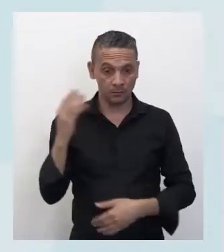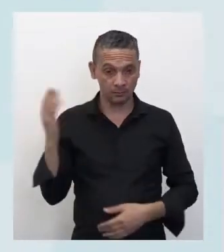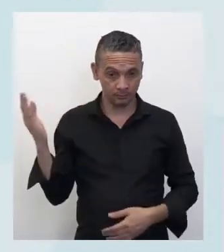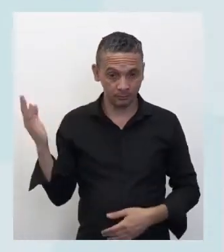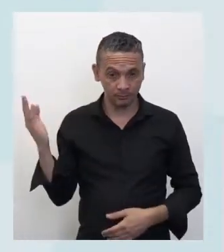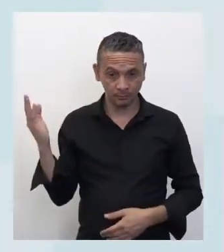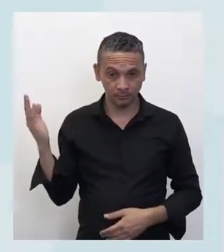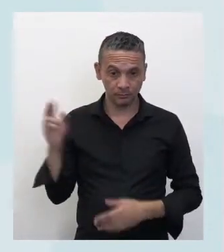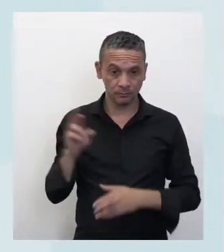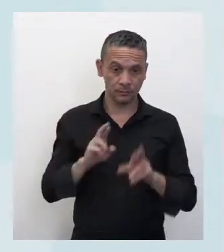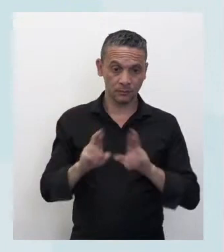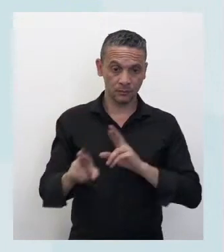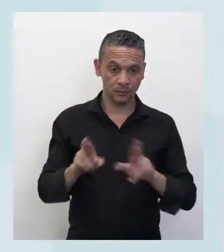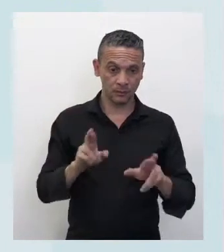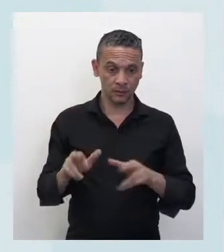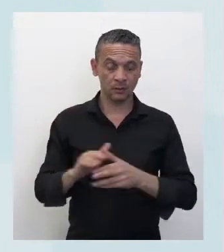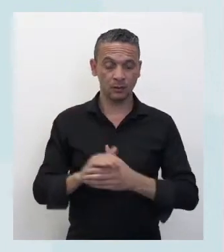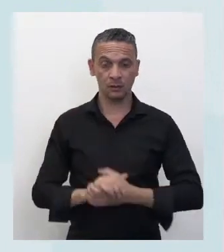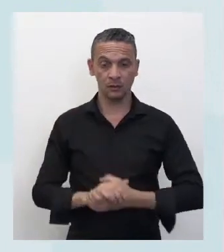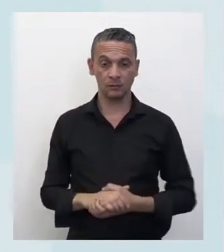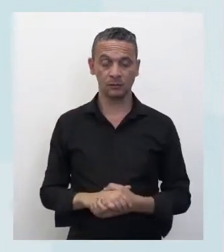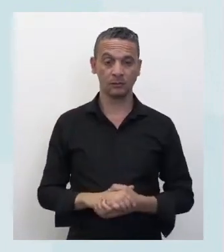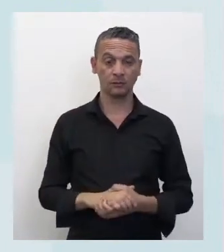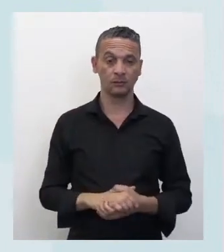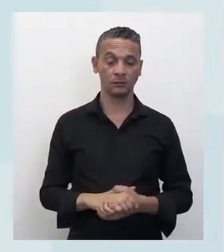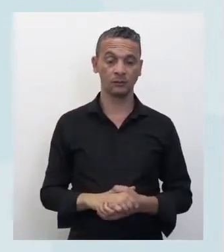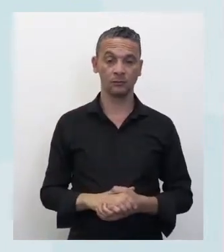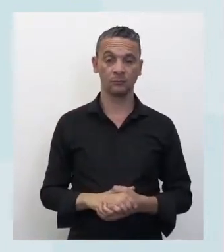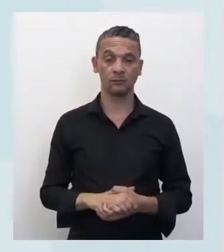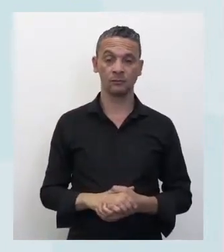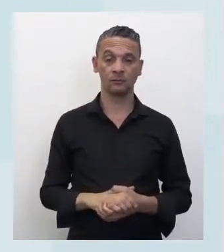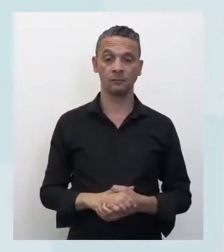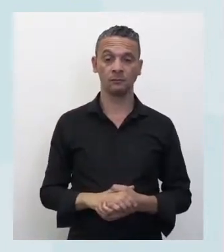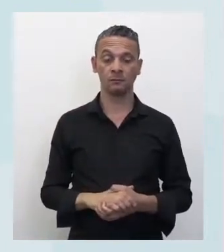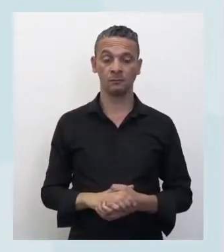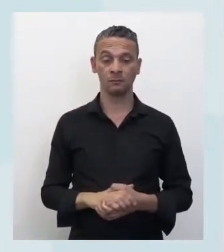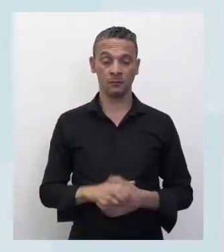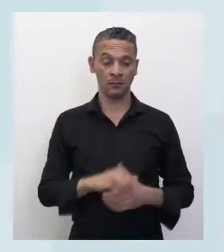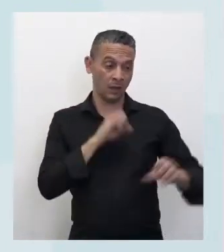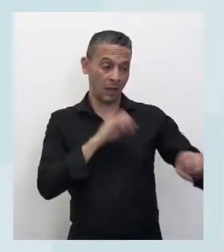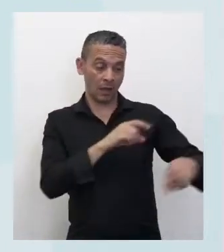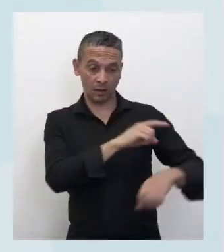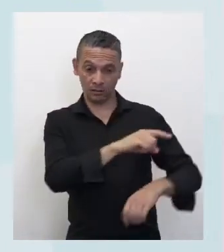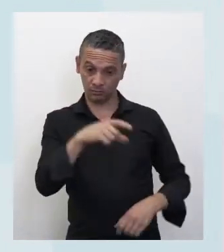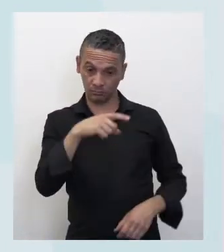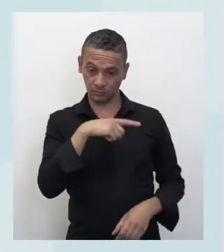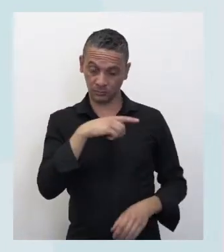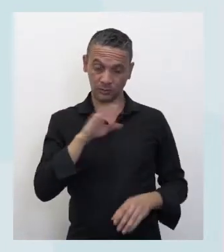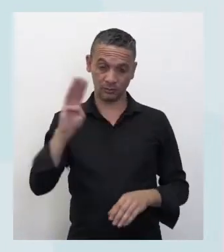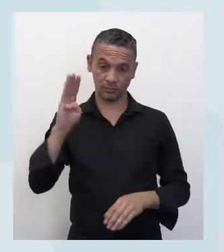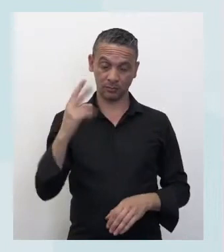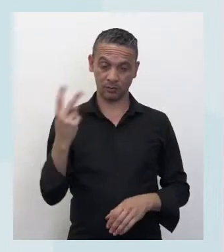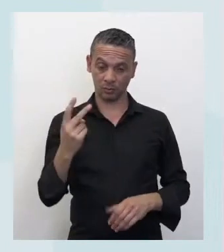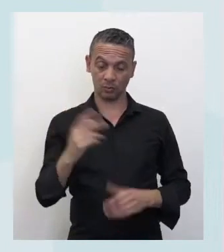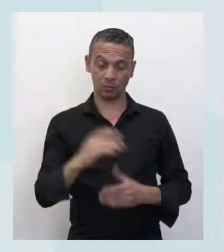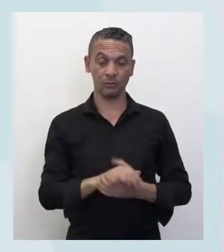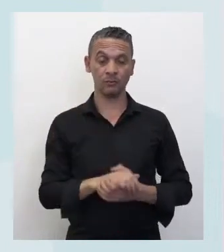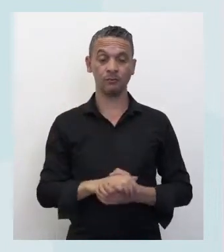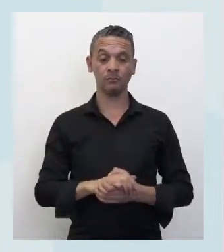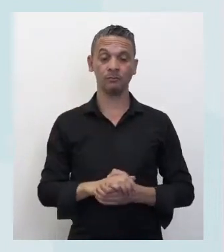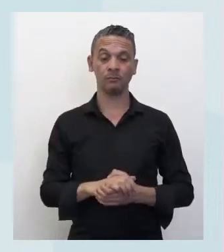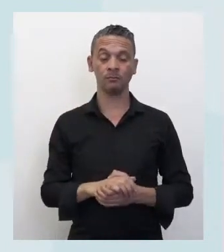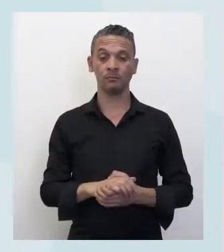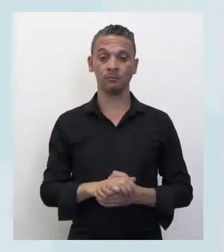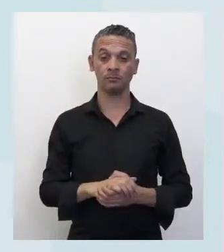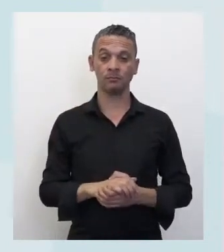Então tá lá, ó. Think about the classes we had this term. Pense sobre as aulas que tivemos nesse bimestre. Give us your opinion about